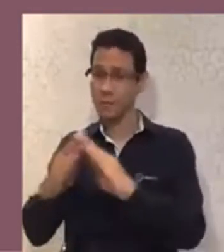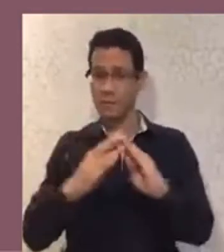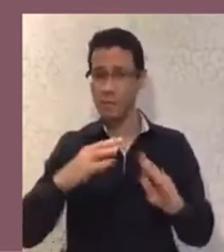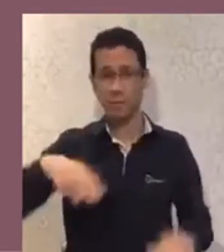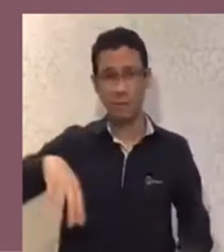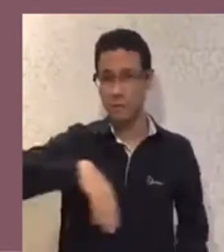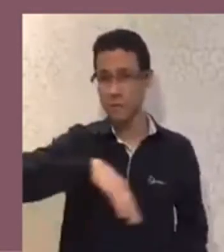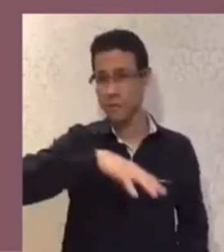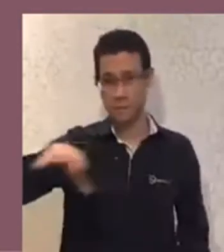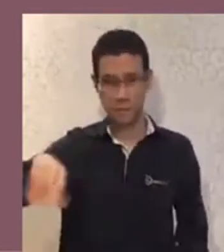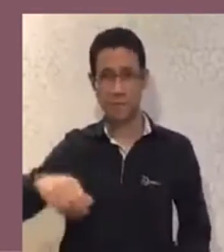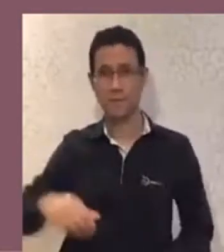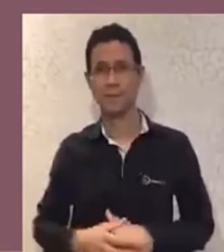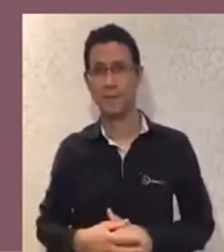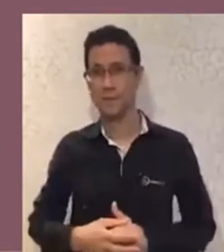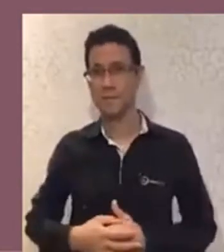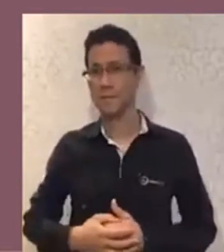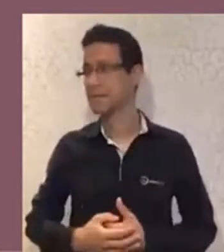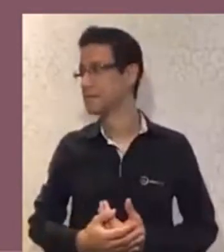conversar,